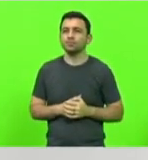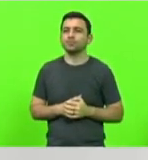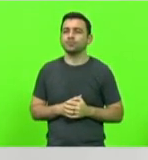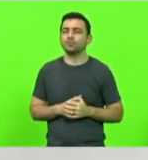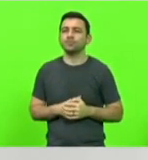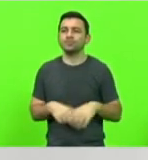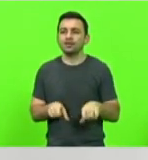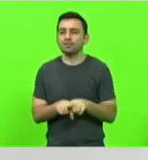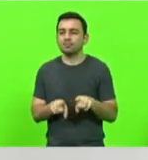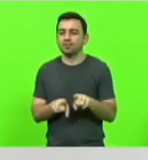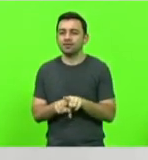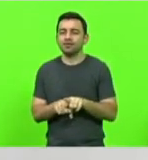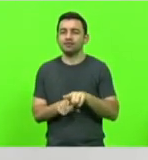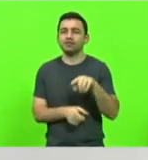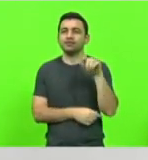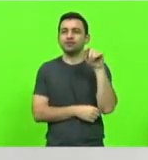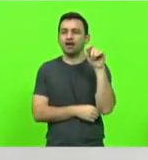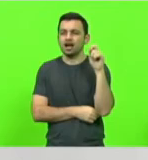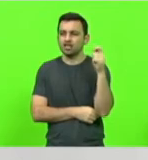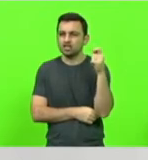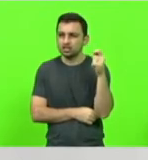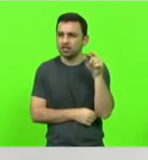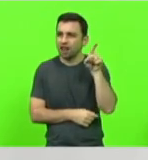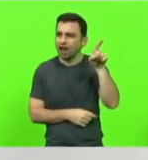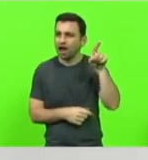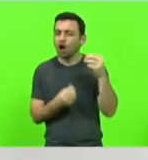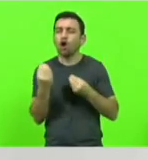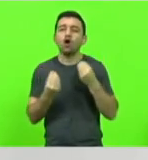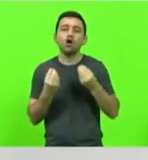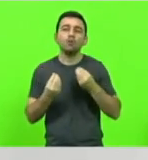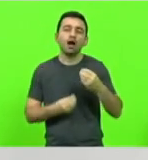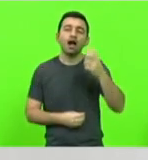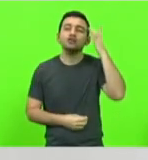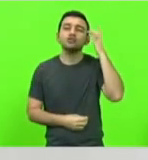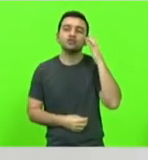na Argentina o que eles estão achando de tudo isso.